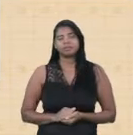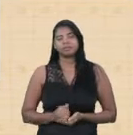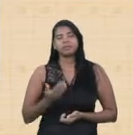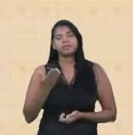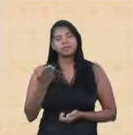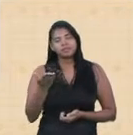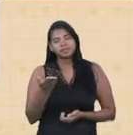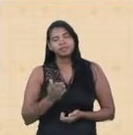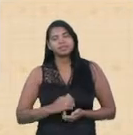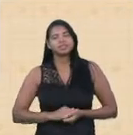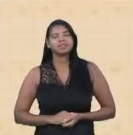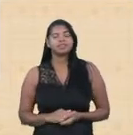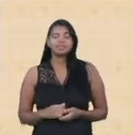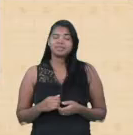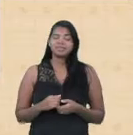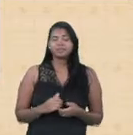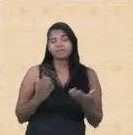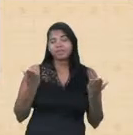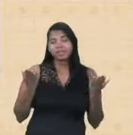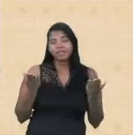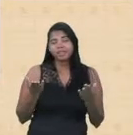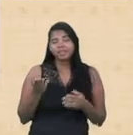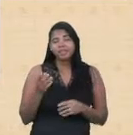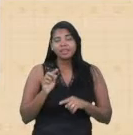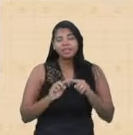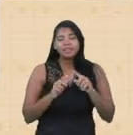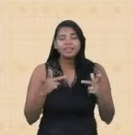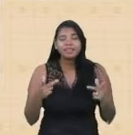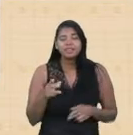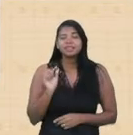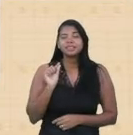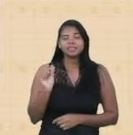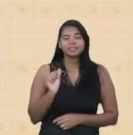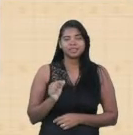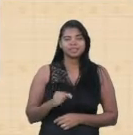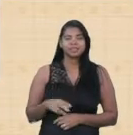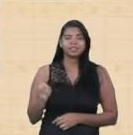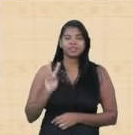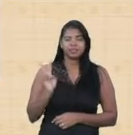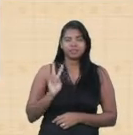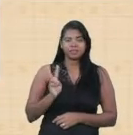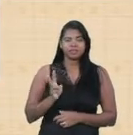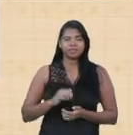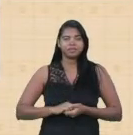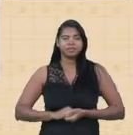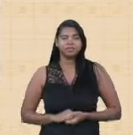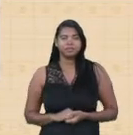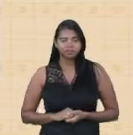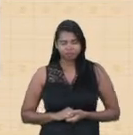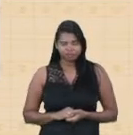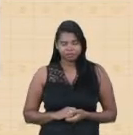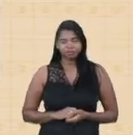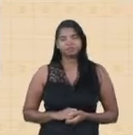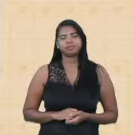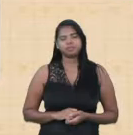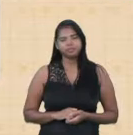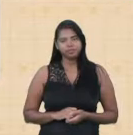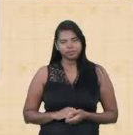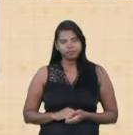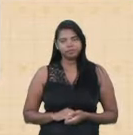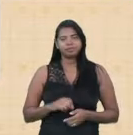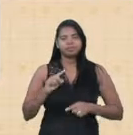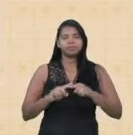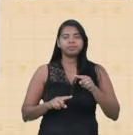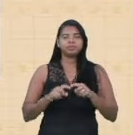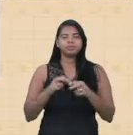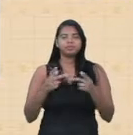olhando com aquela cara e dizer, produto de quem? Produto vetorial, Mequetrefe. Produto vetorial é